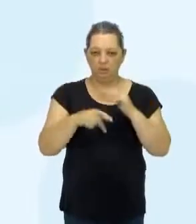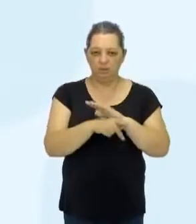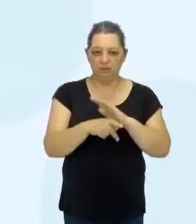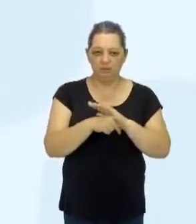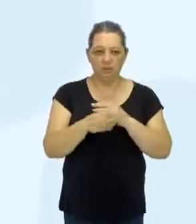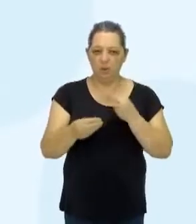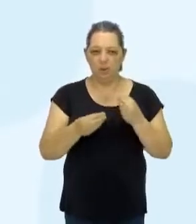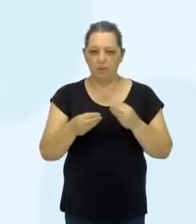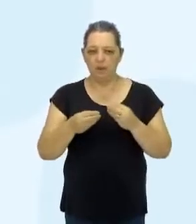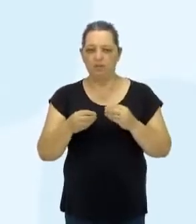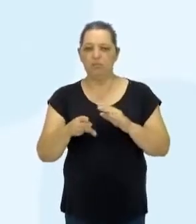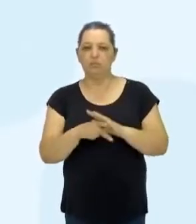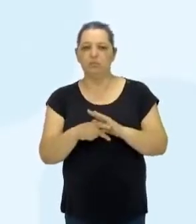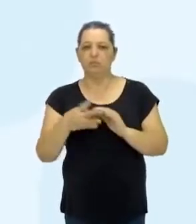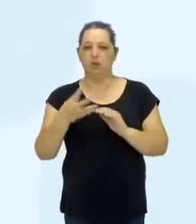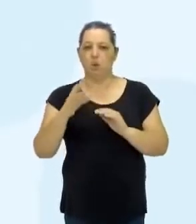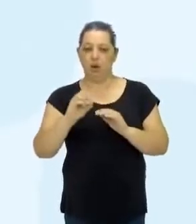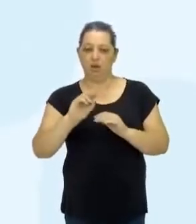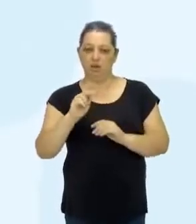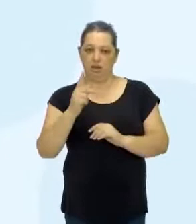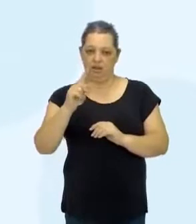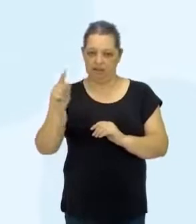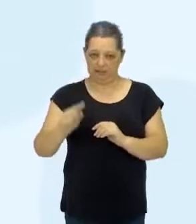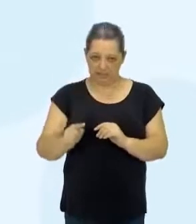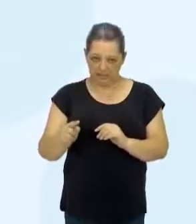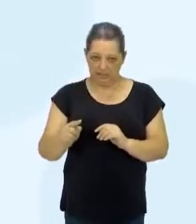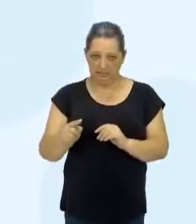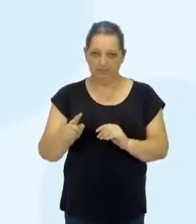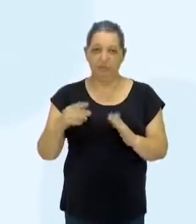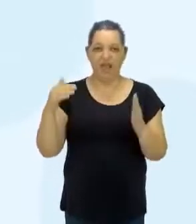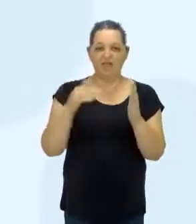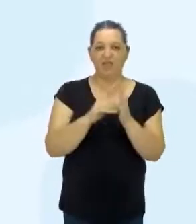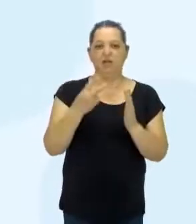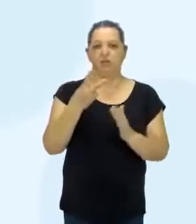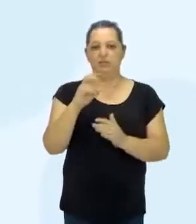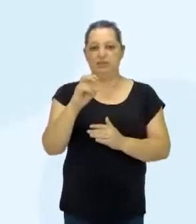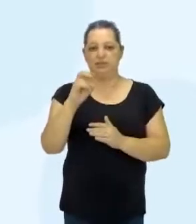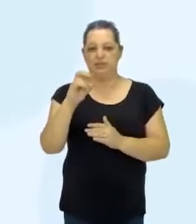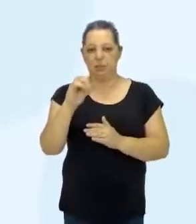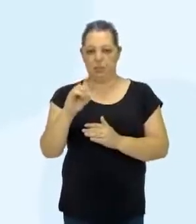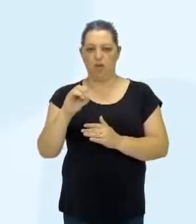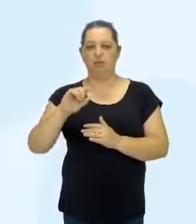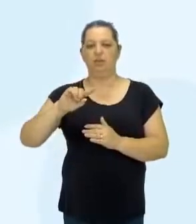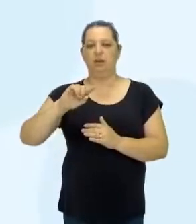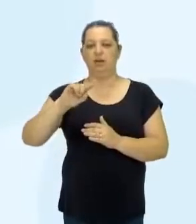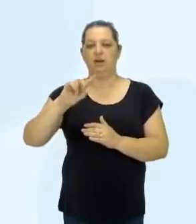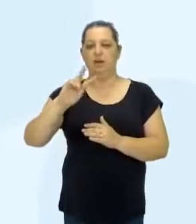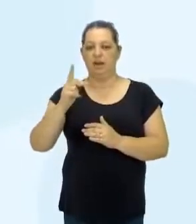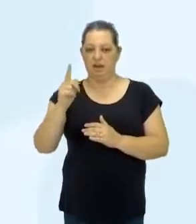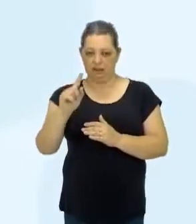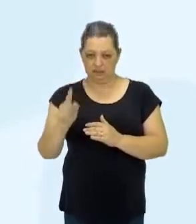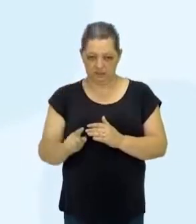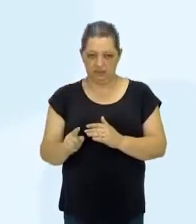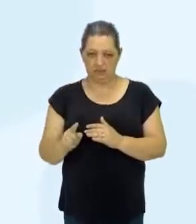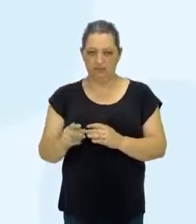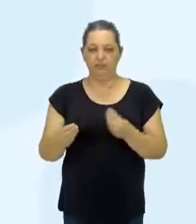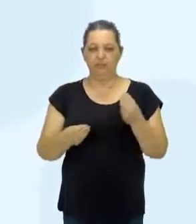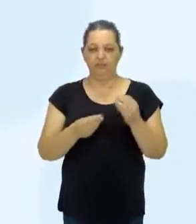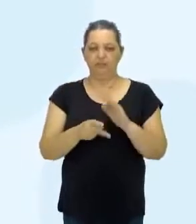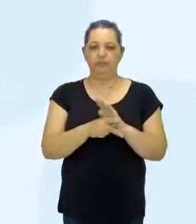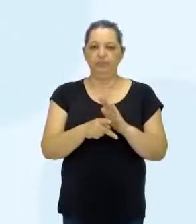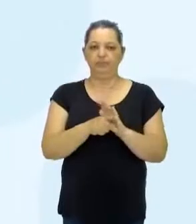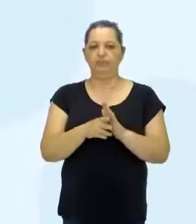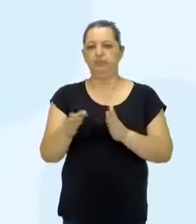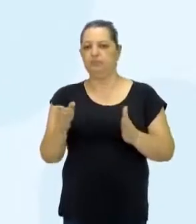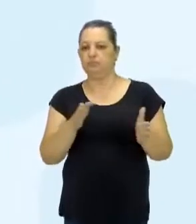de quanto? Que vai de 40 Hz a 250 Hz, certo? Adotando a velocidade do som no